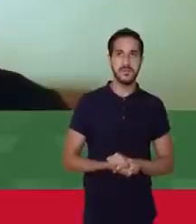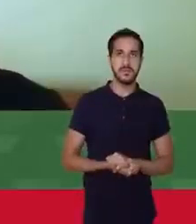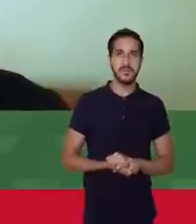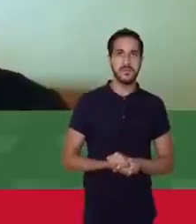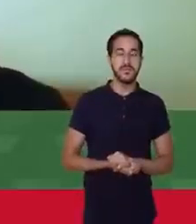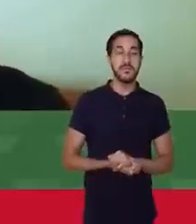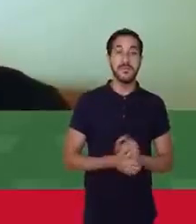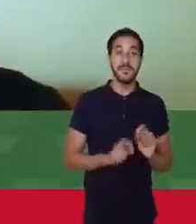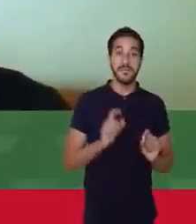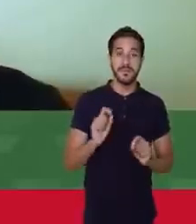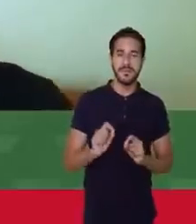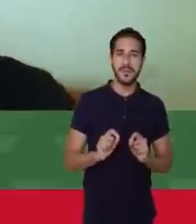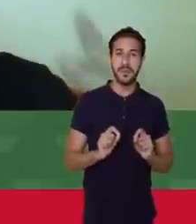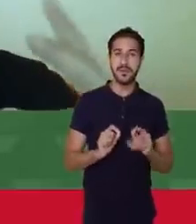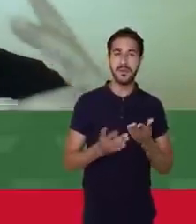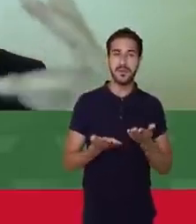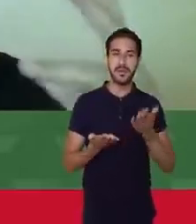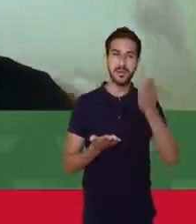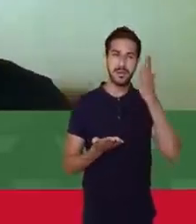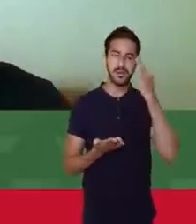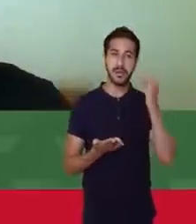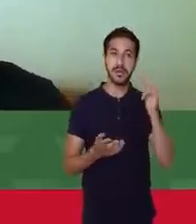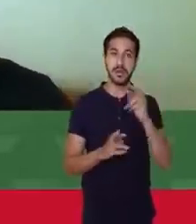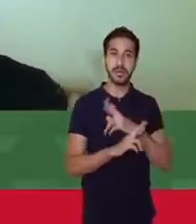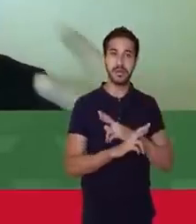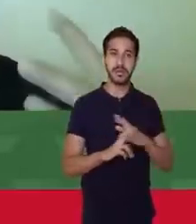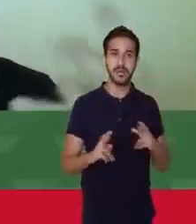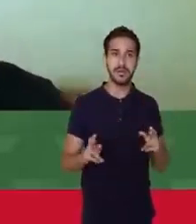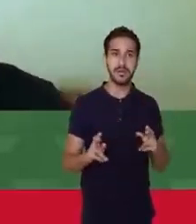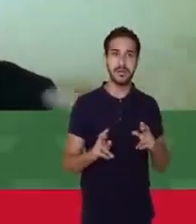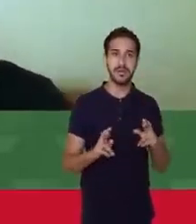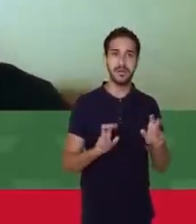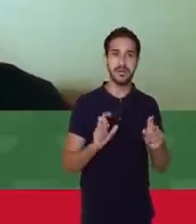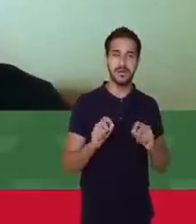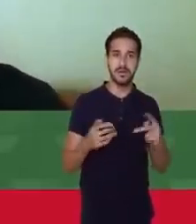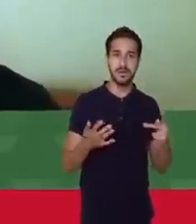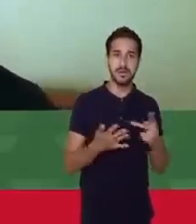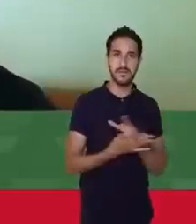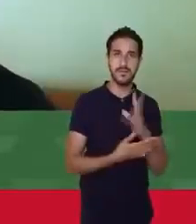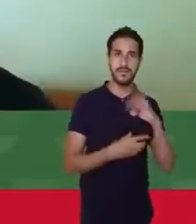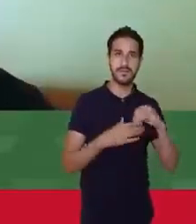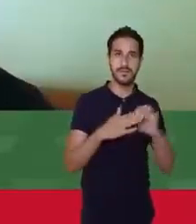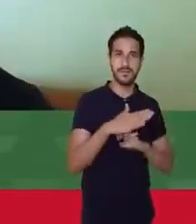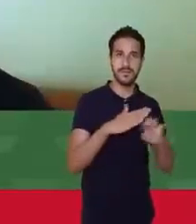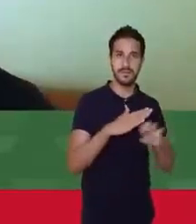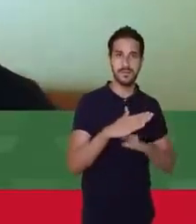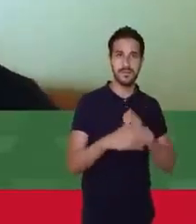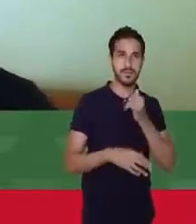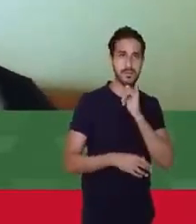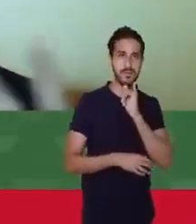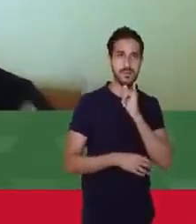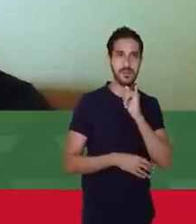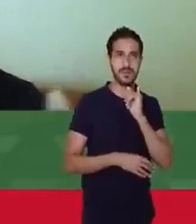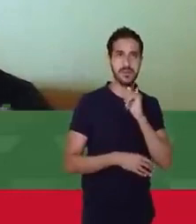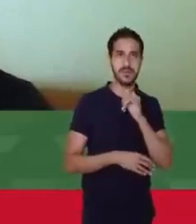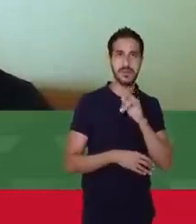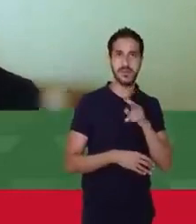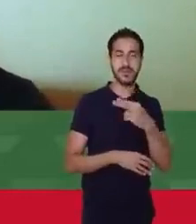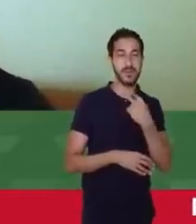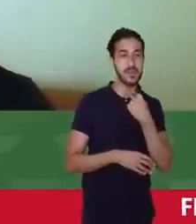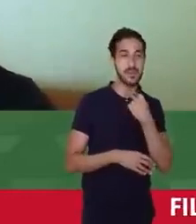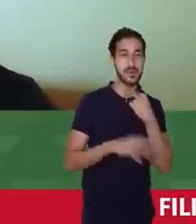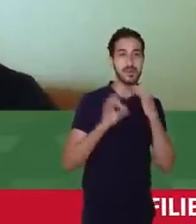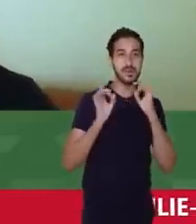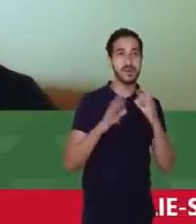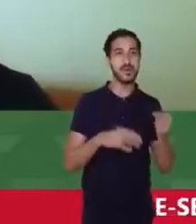o que você sabe a respeito do que ocorre numa empresa de energia? Você não pode